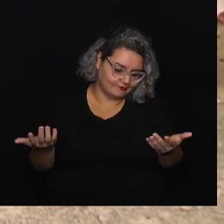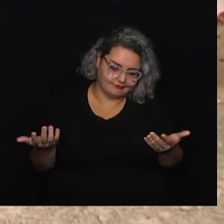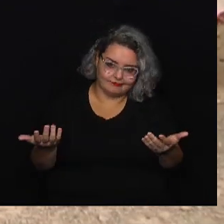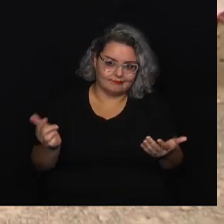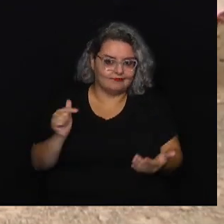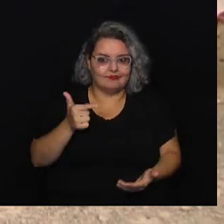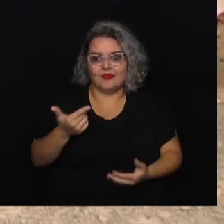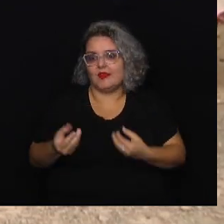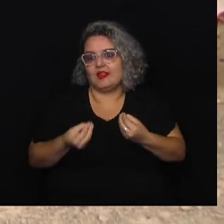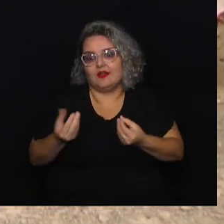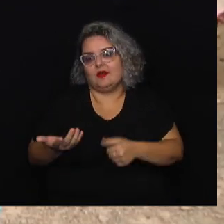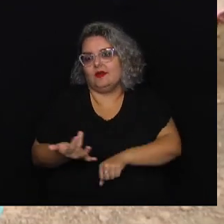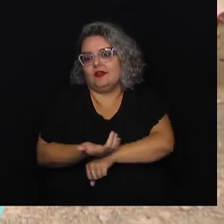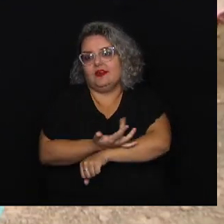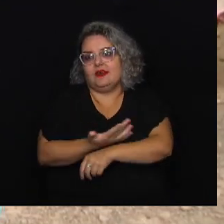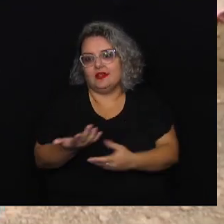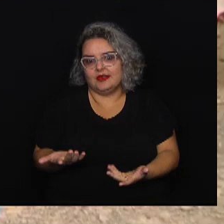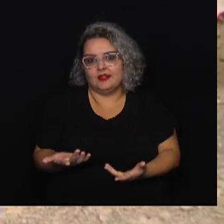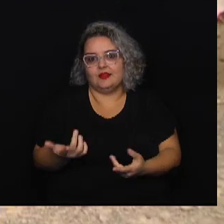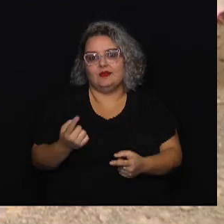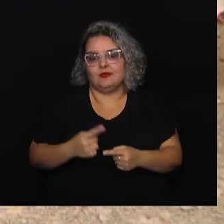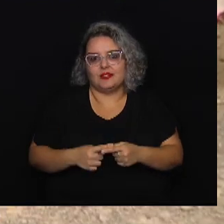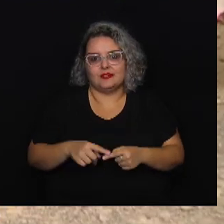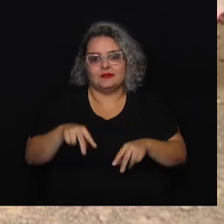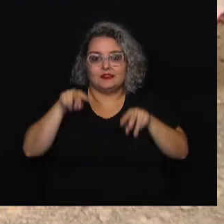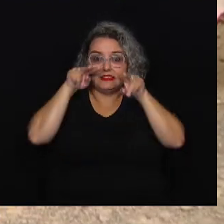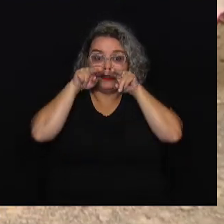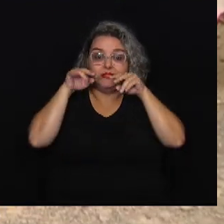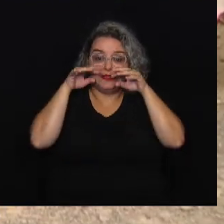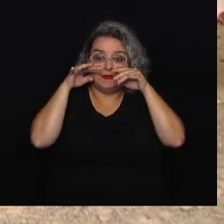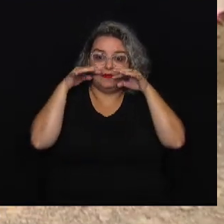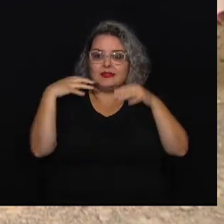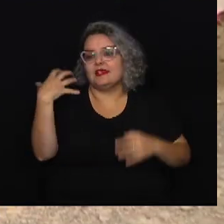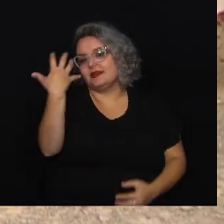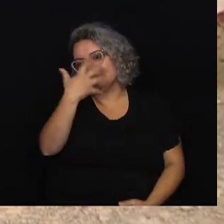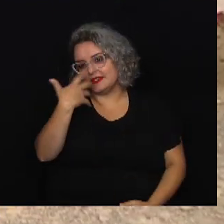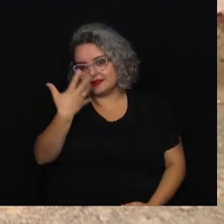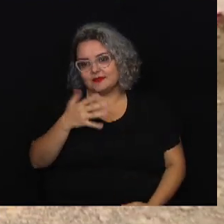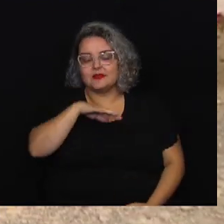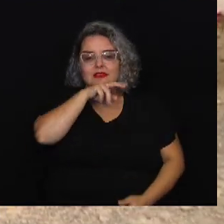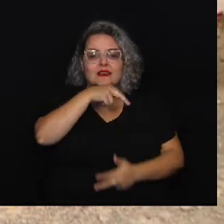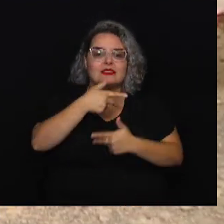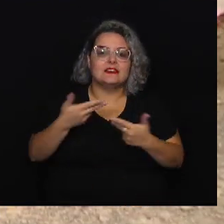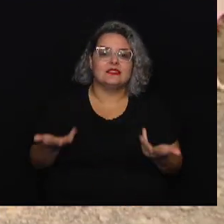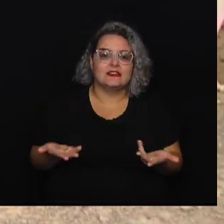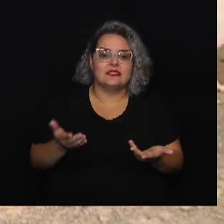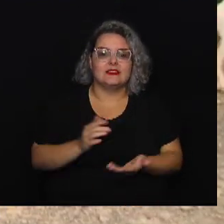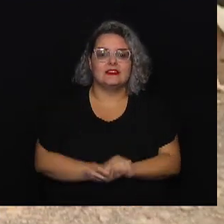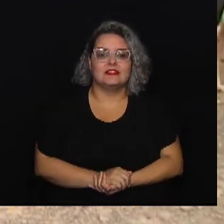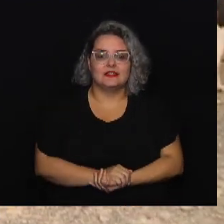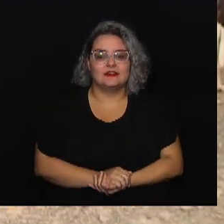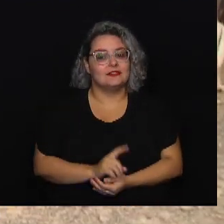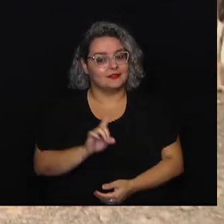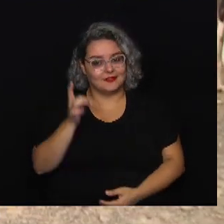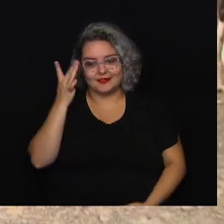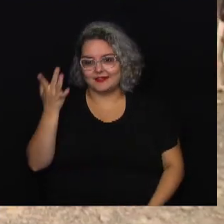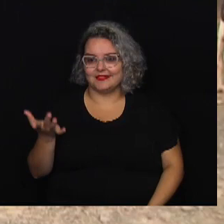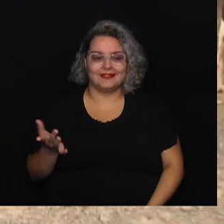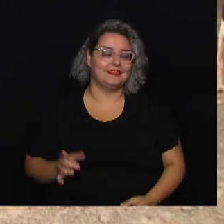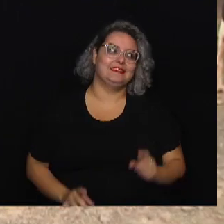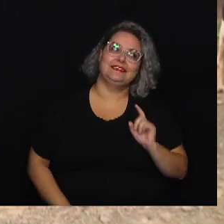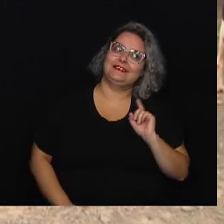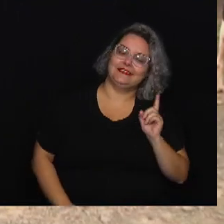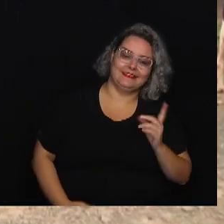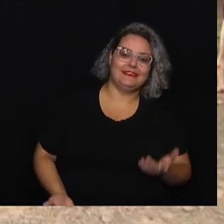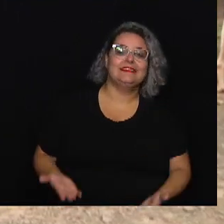como não se emocionar, porque só no seu olhar dá para ver que você é apaixonada por bicho e tudo mais. Uhum. Então não é fácil não saber, né? Ter